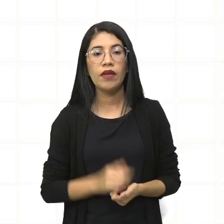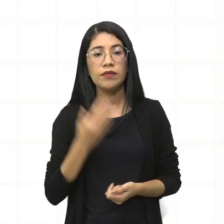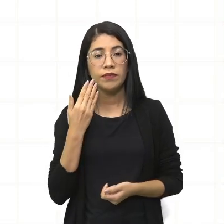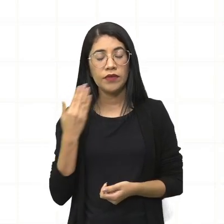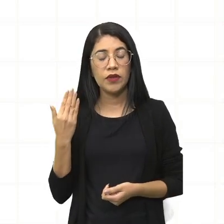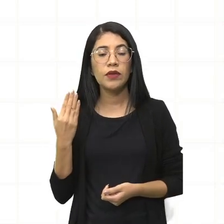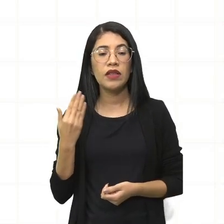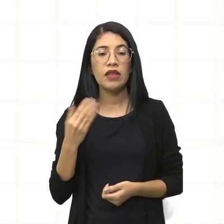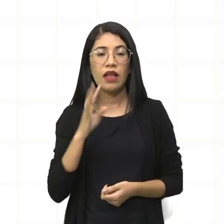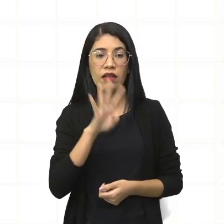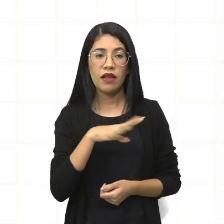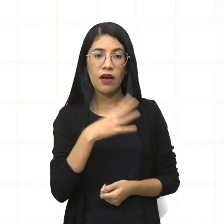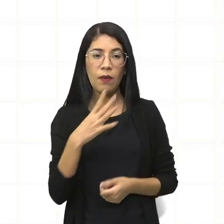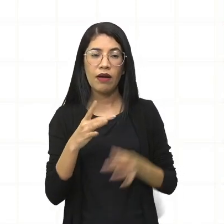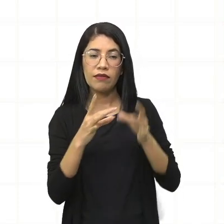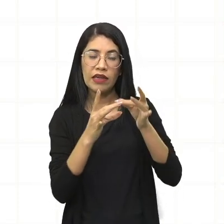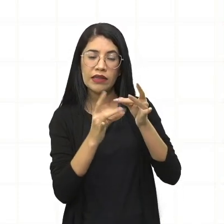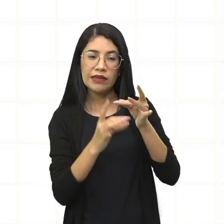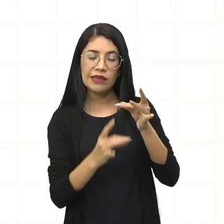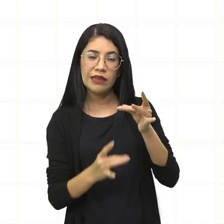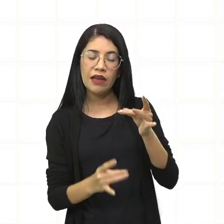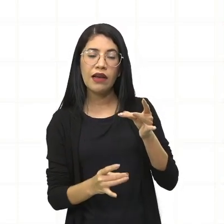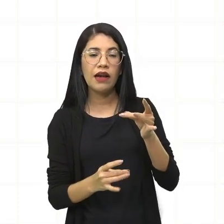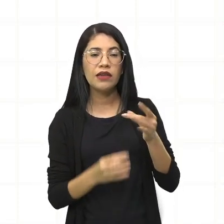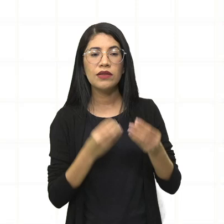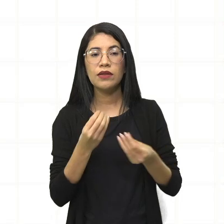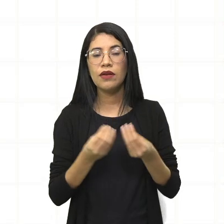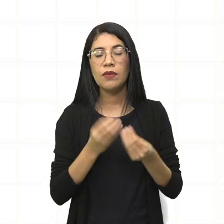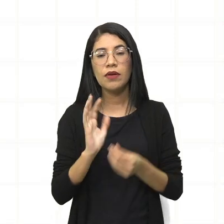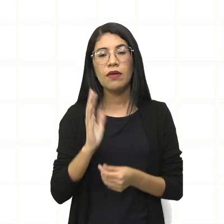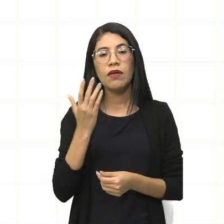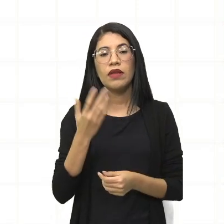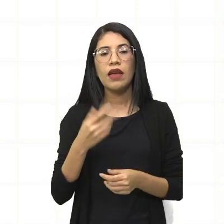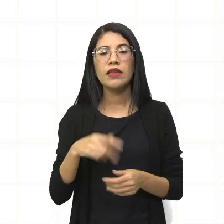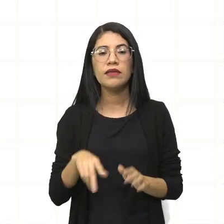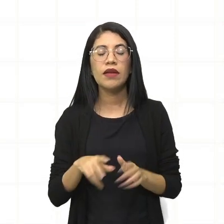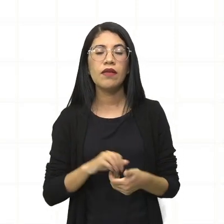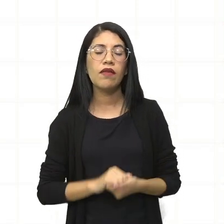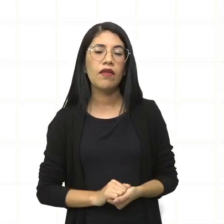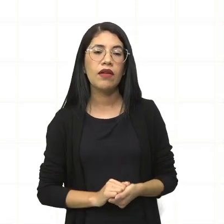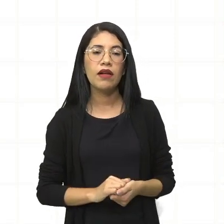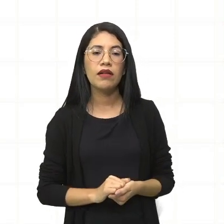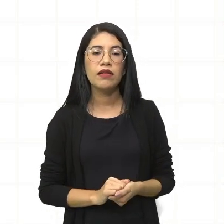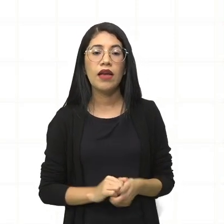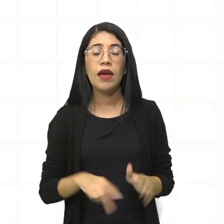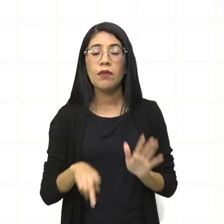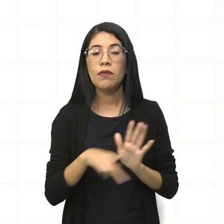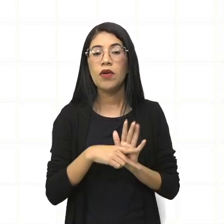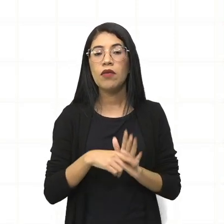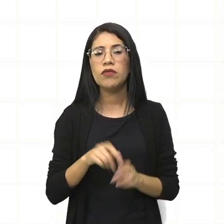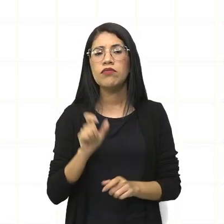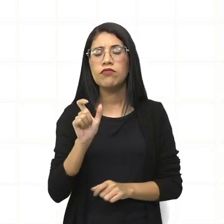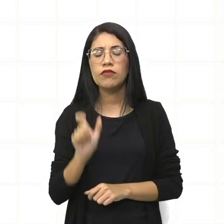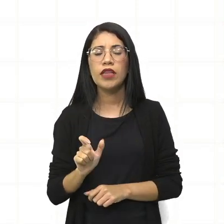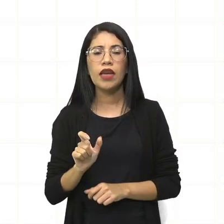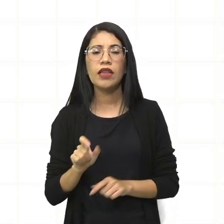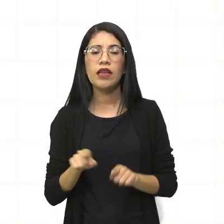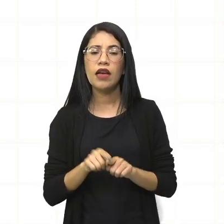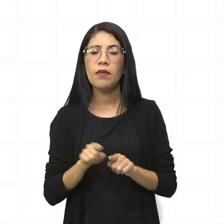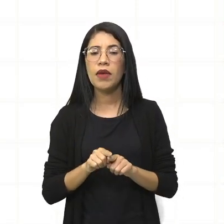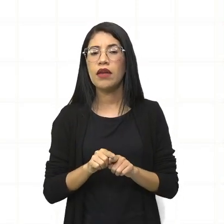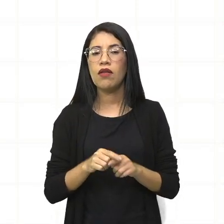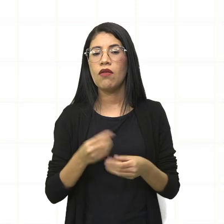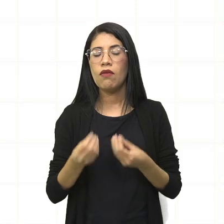aí neste quadro sobre a questão da propriedade, a finalidade dessas unidades de